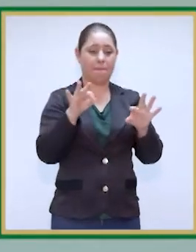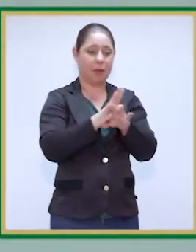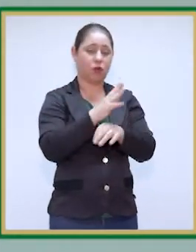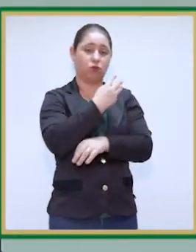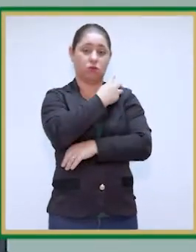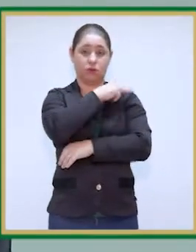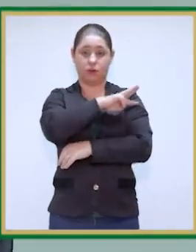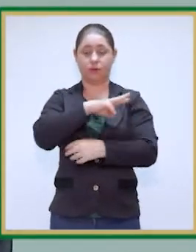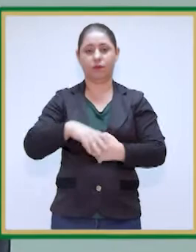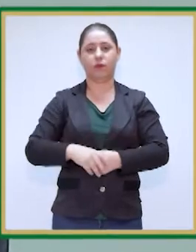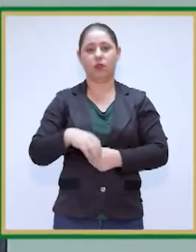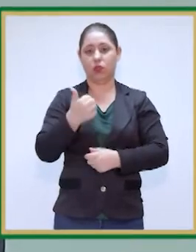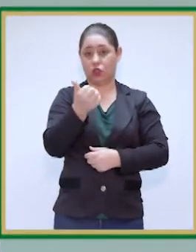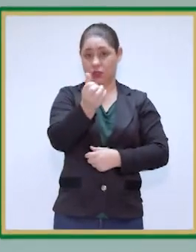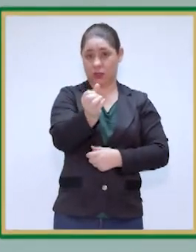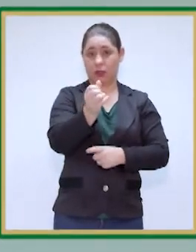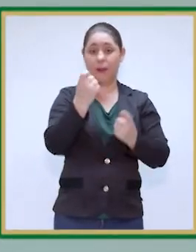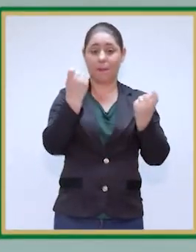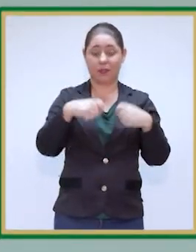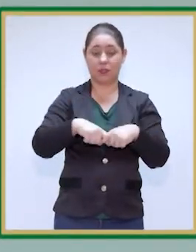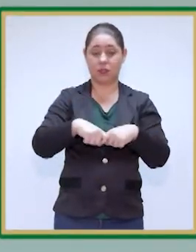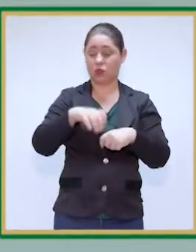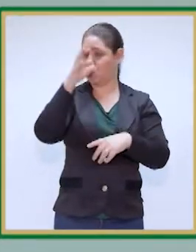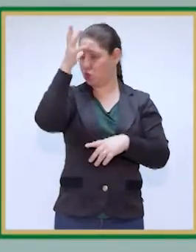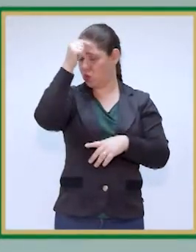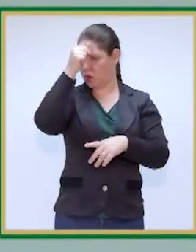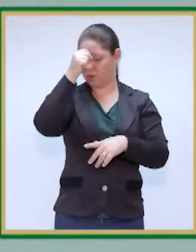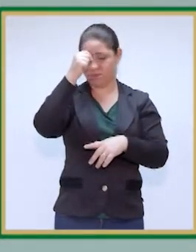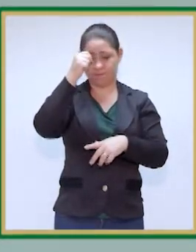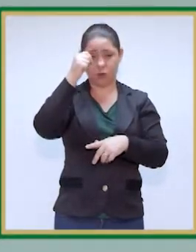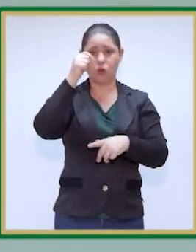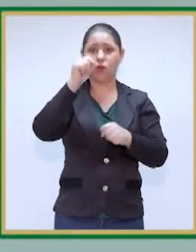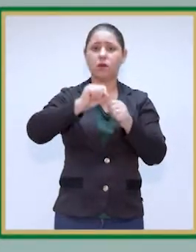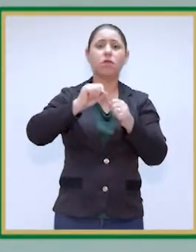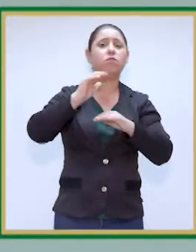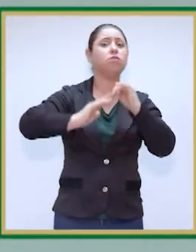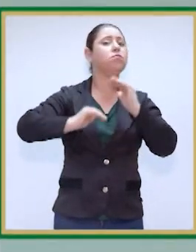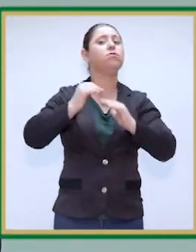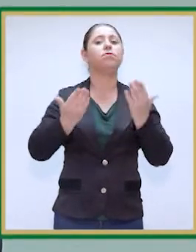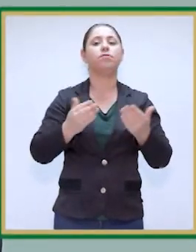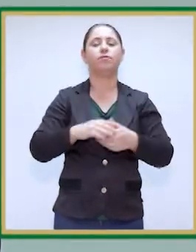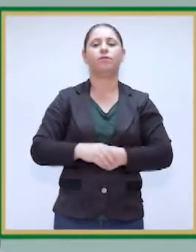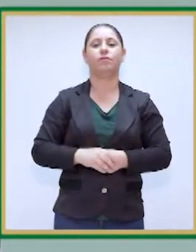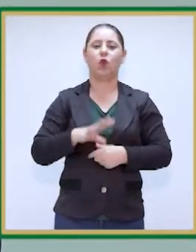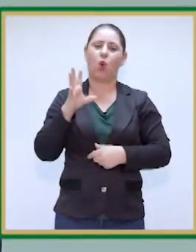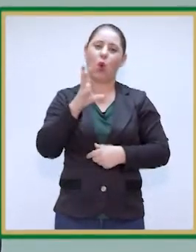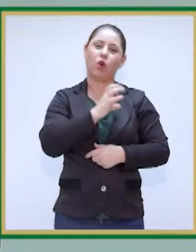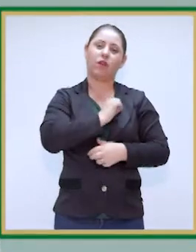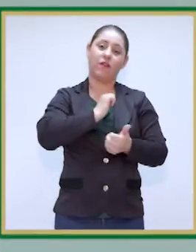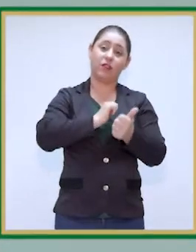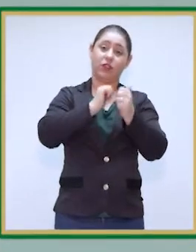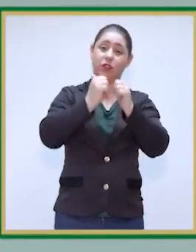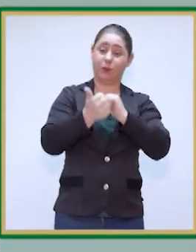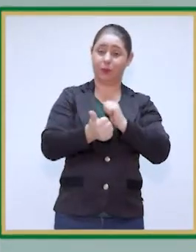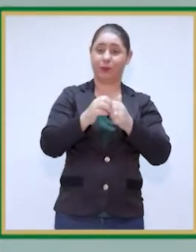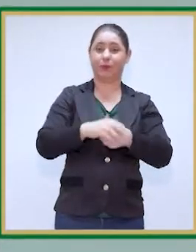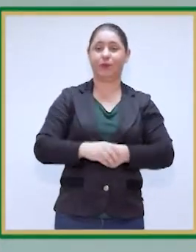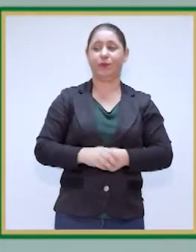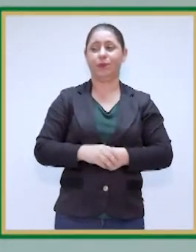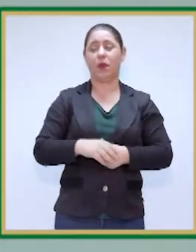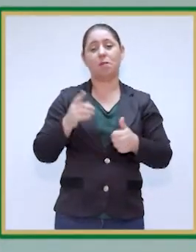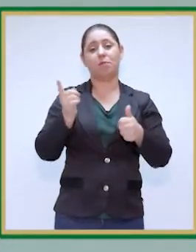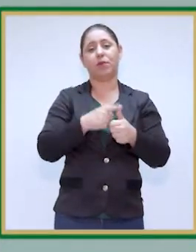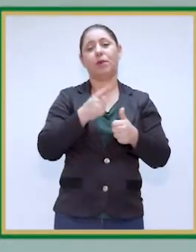estava concluindo o ensino médio. E com 16 anos eu precisava definir o que eu iria fazer. Eu gostava muito de